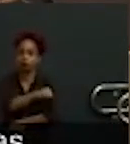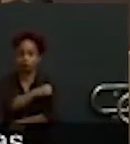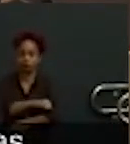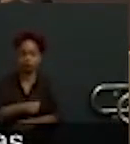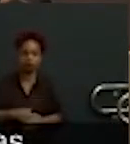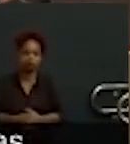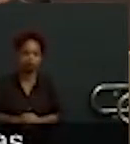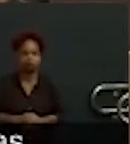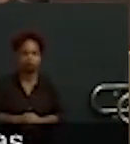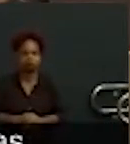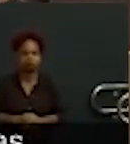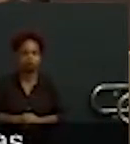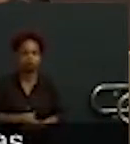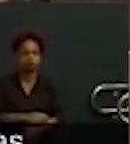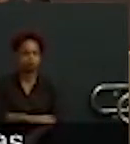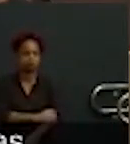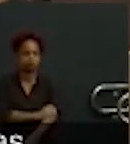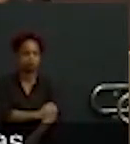Janeiro, Amperge.